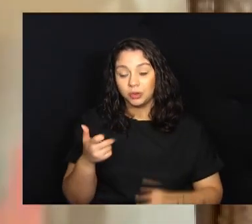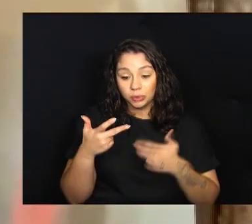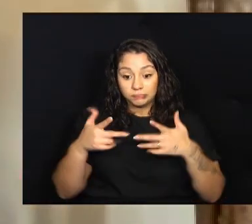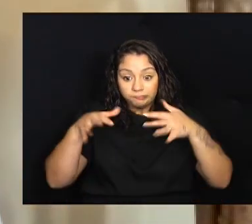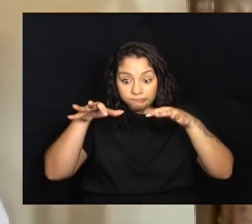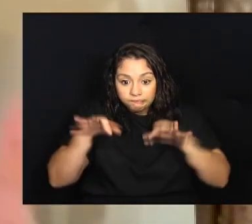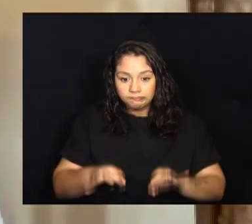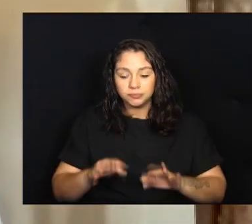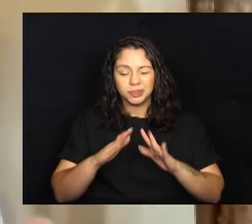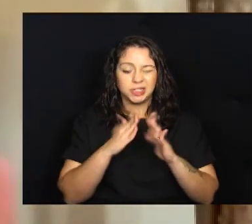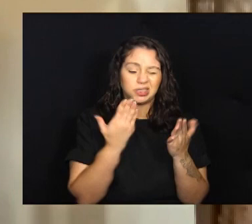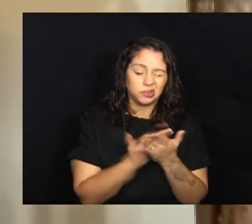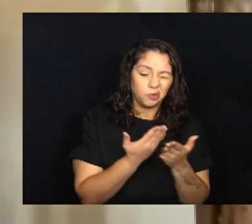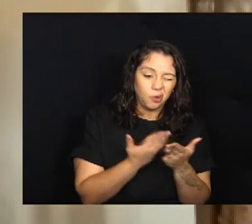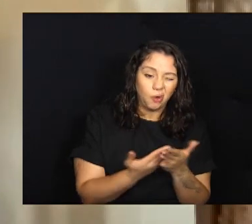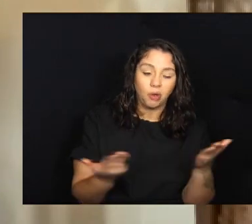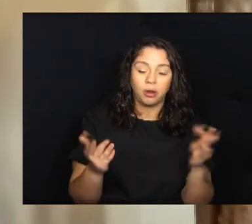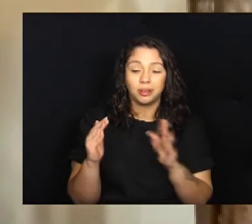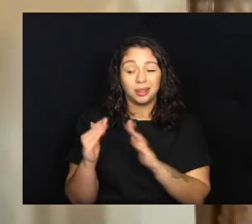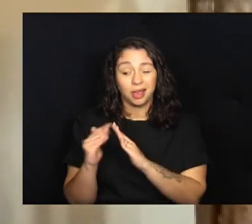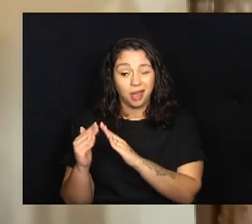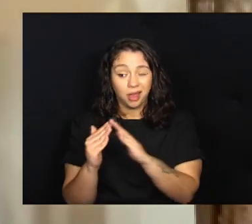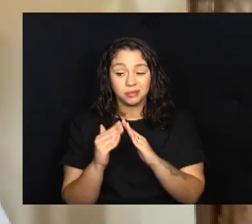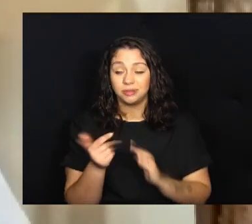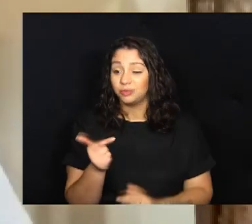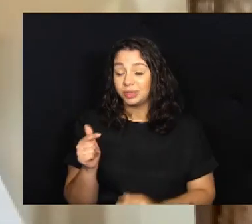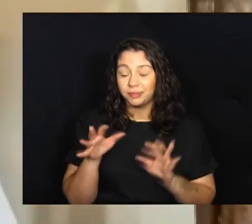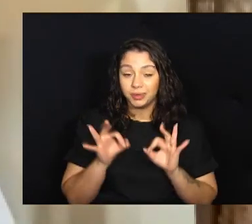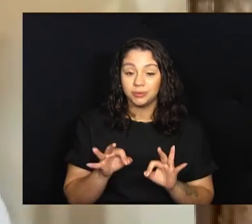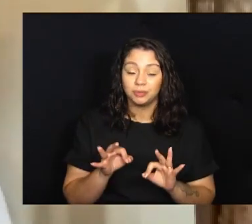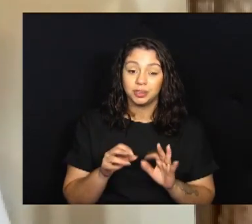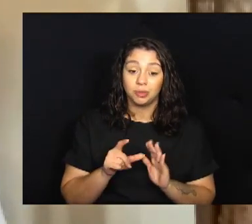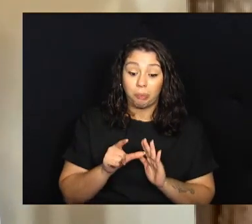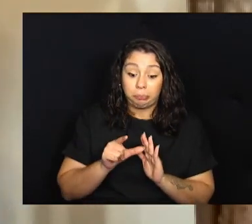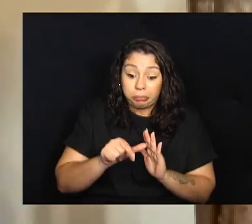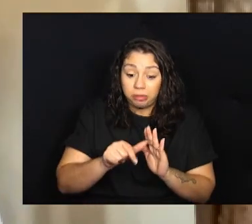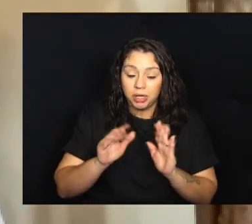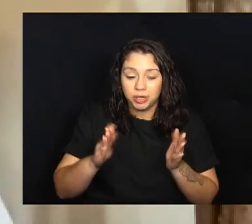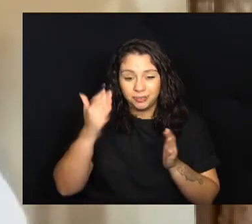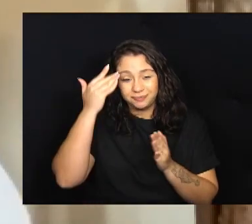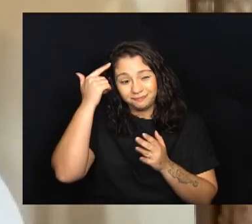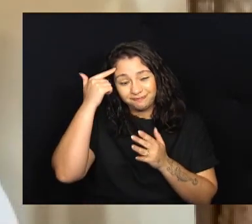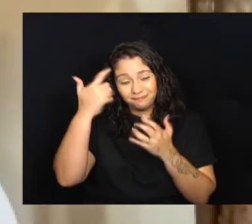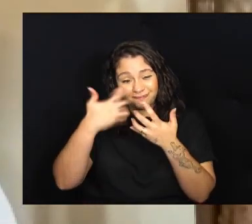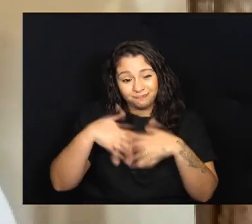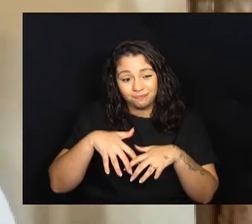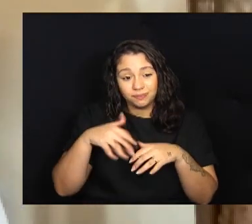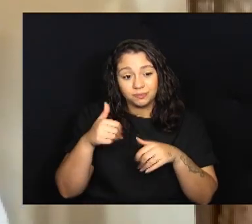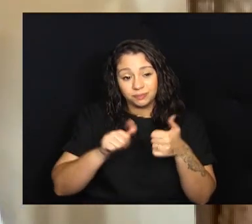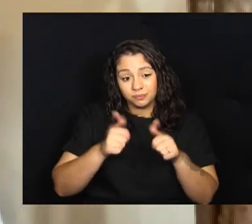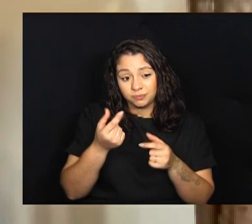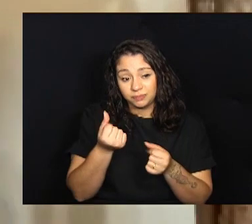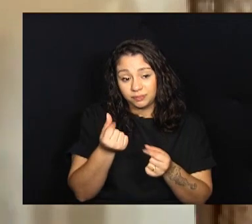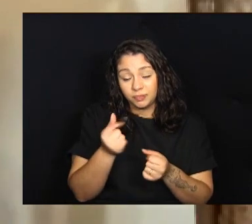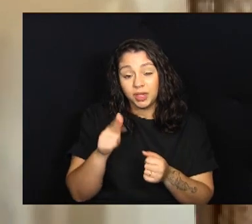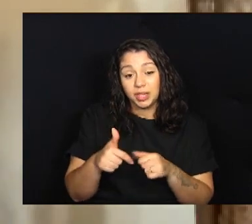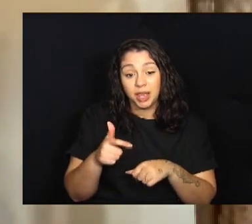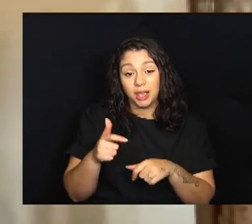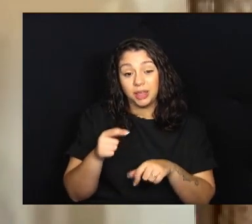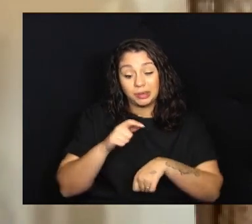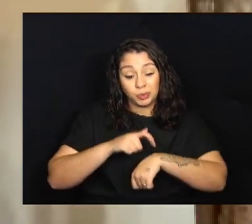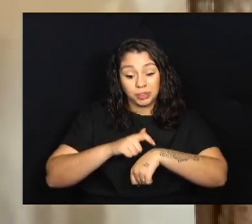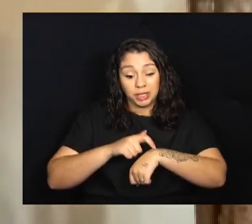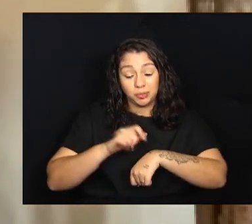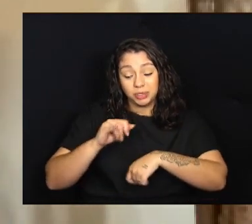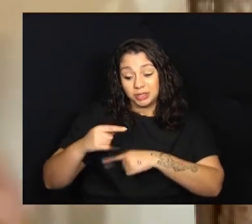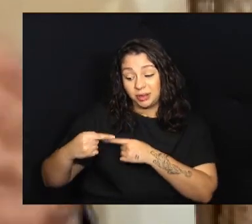nas escolas, nas casas, então a gente acaba começando muito mais tarde. E temos uma variável aí que é o tempo, né? Quanto mais